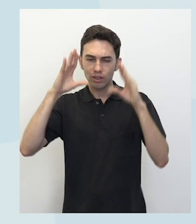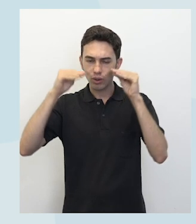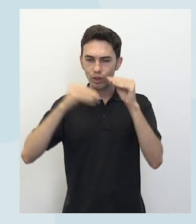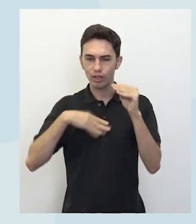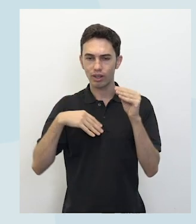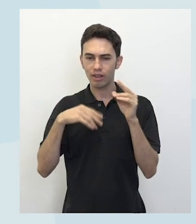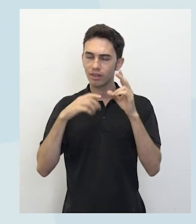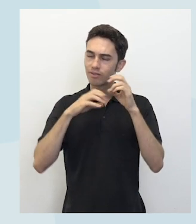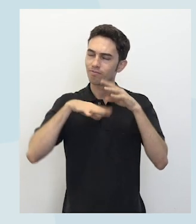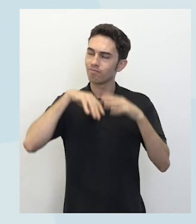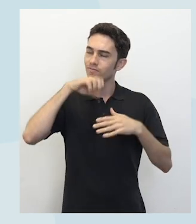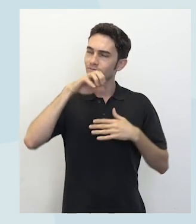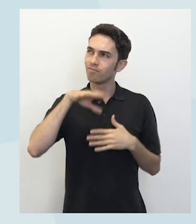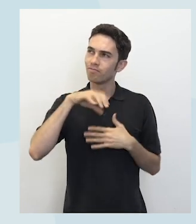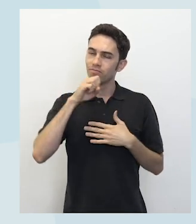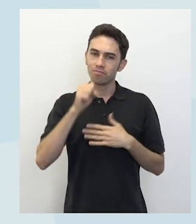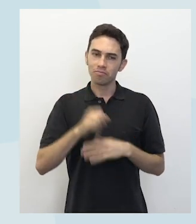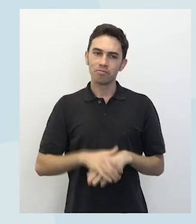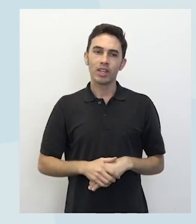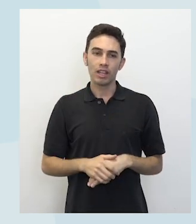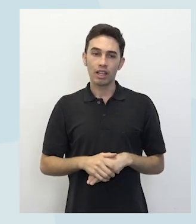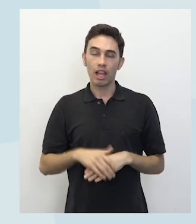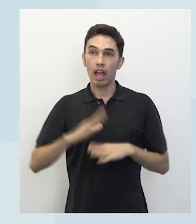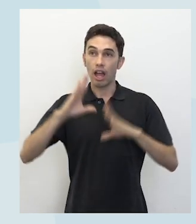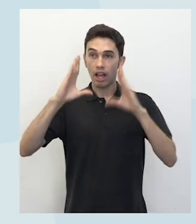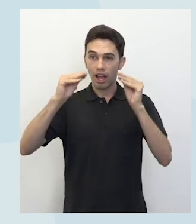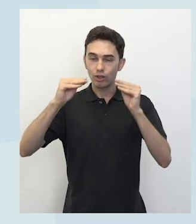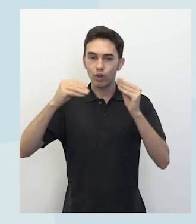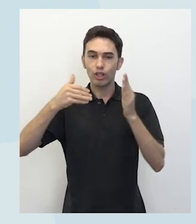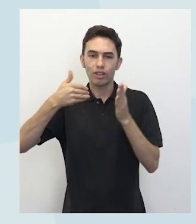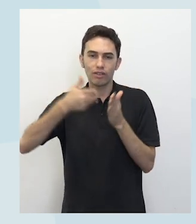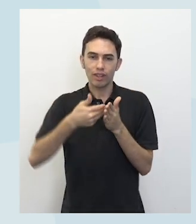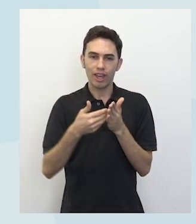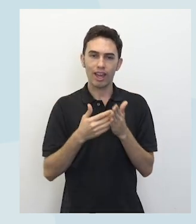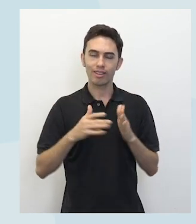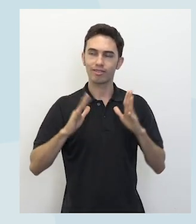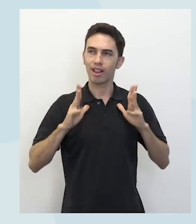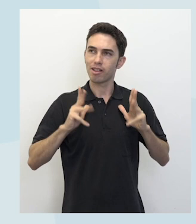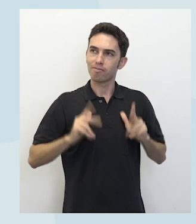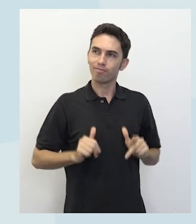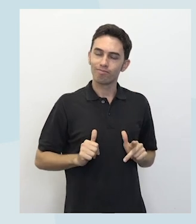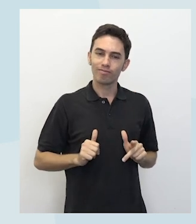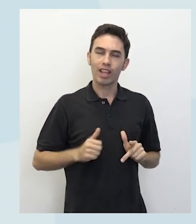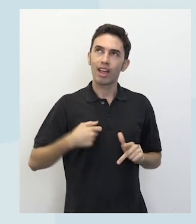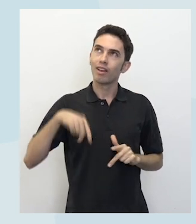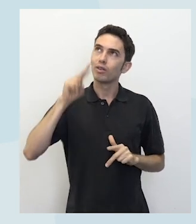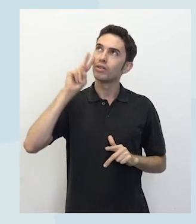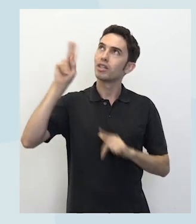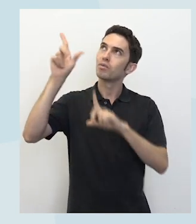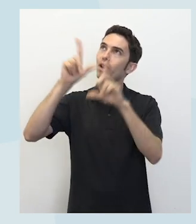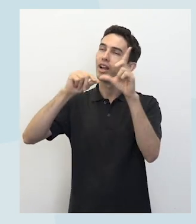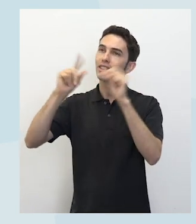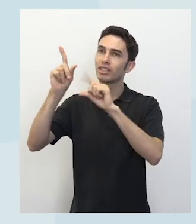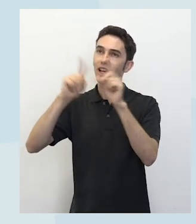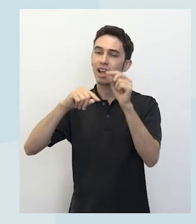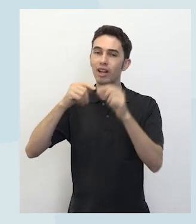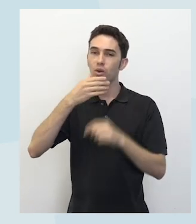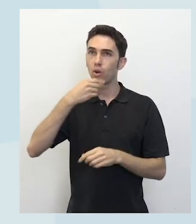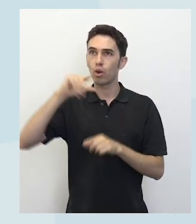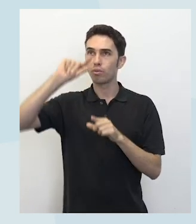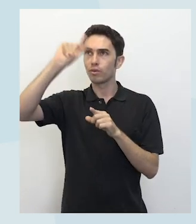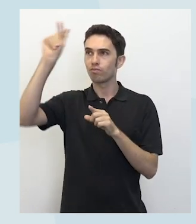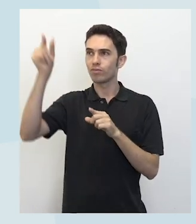aragem. Quando a noite vier saudosa e pura, contempla a estrela do pastor nos